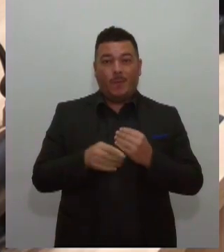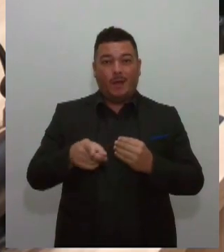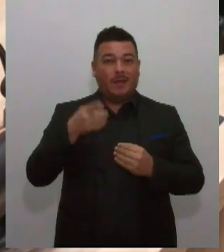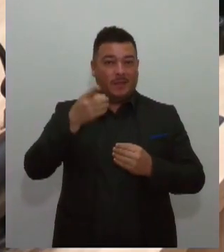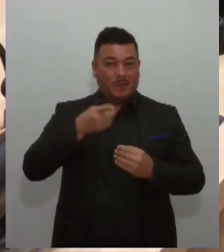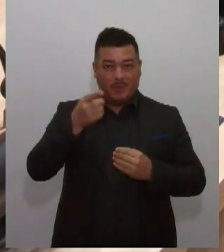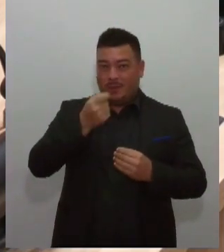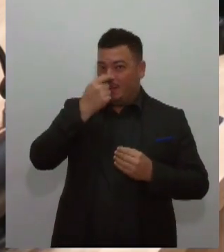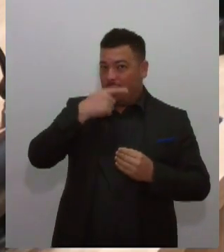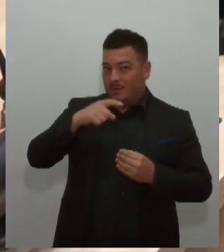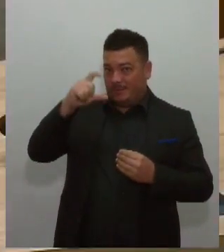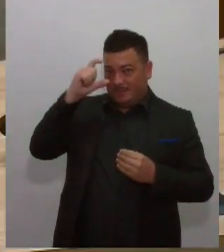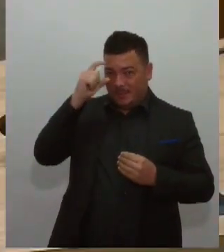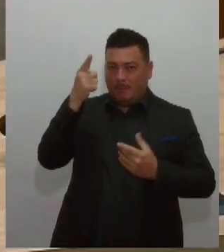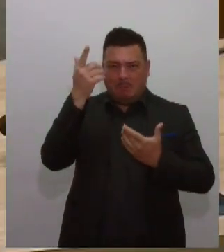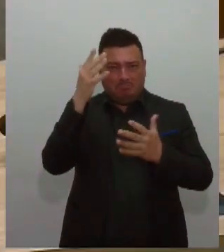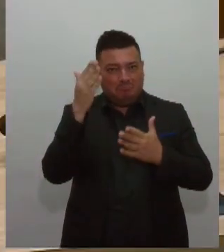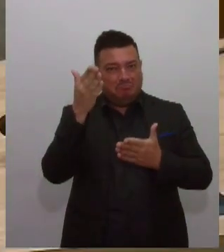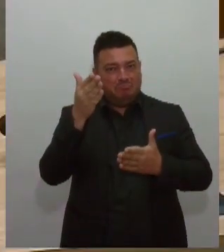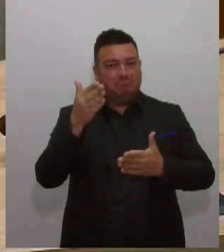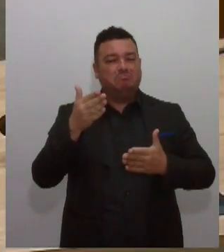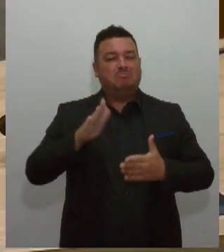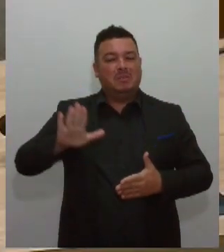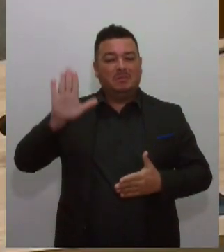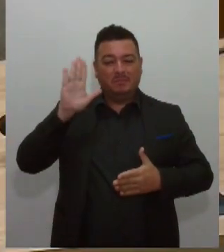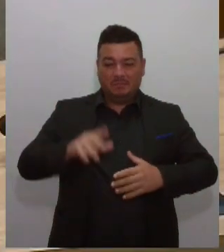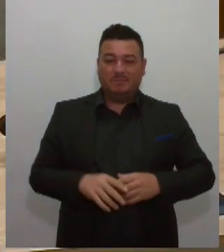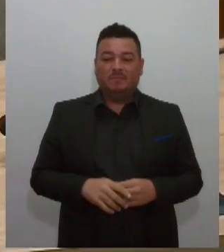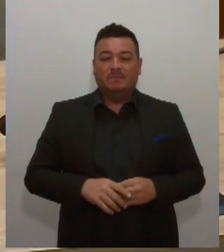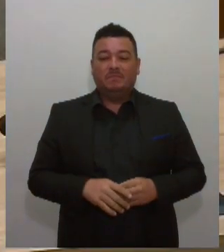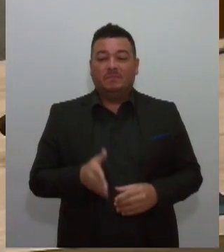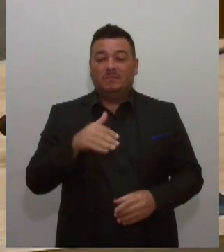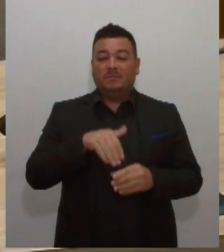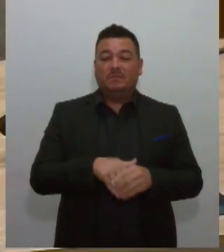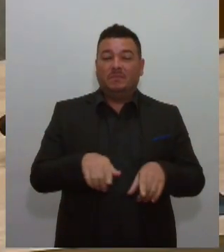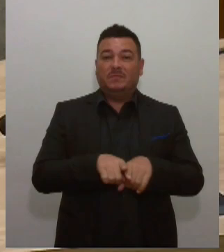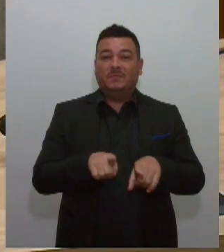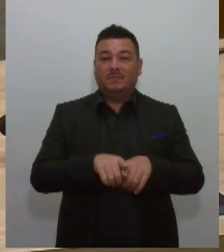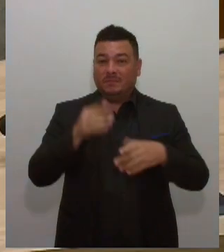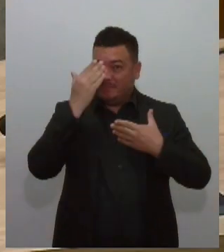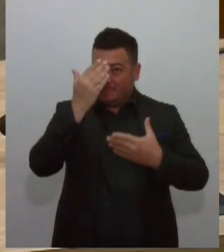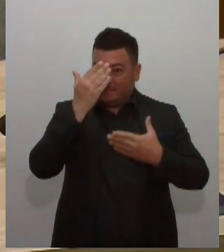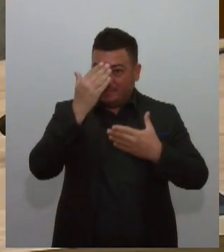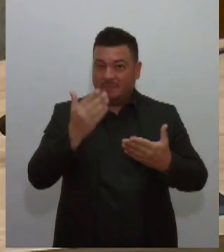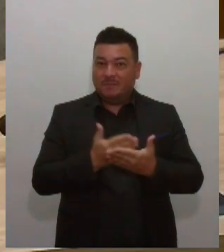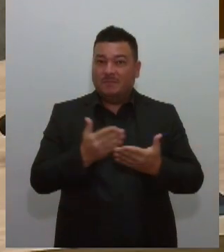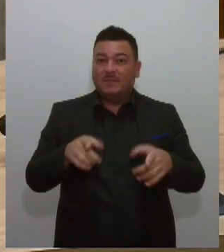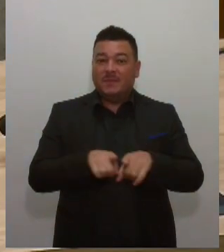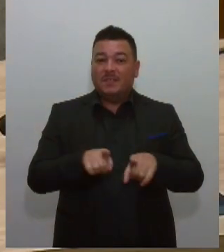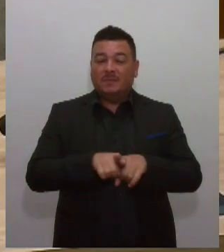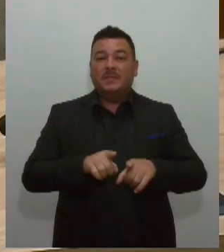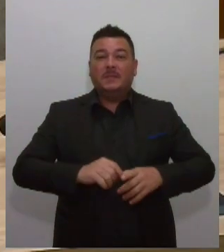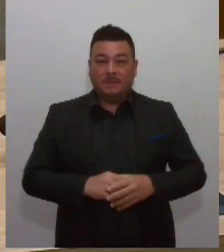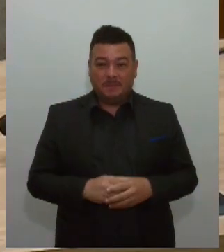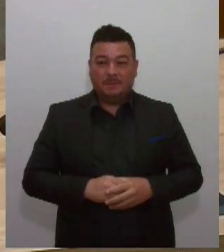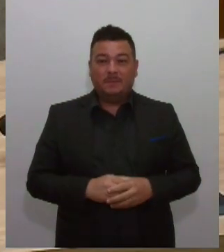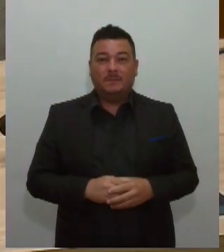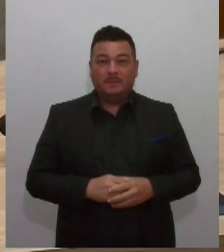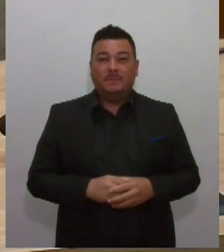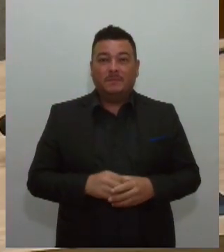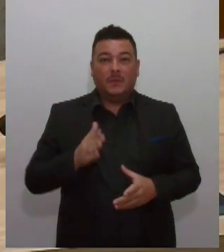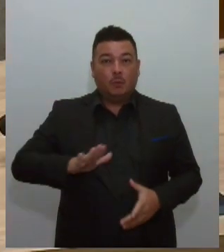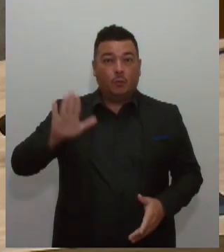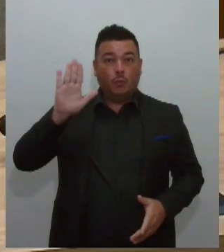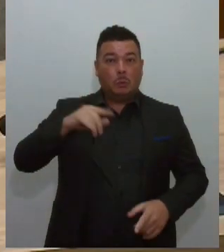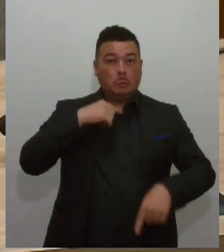para parabenizá-lo pela campanha. Votar e agradecer ao eleitorado, por mais que o candidato não consiga